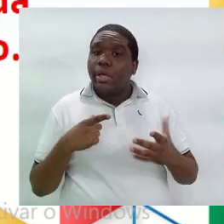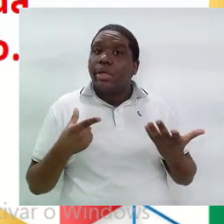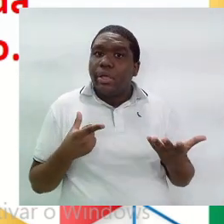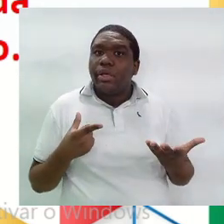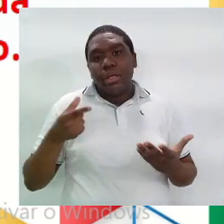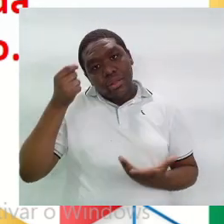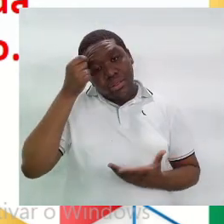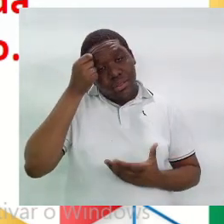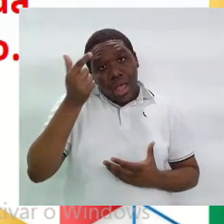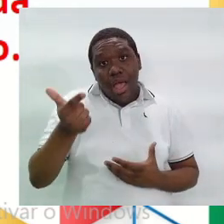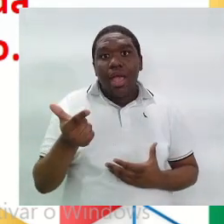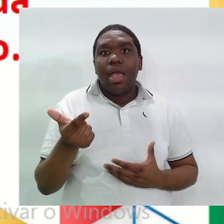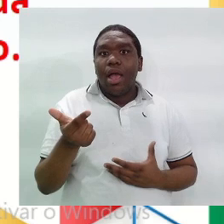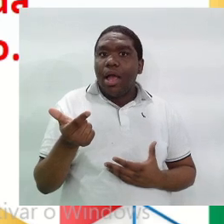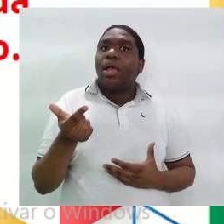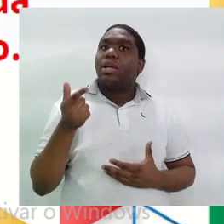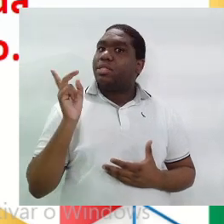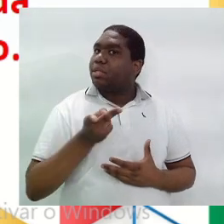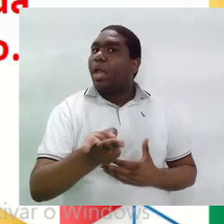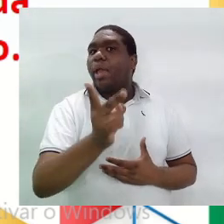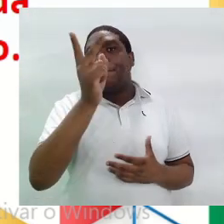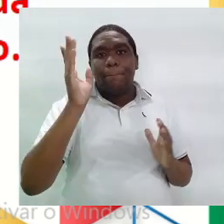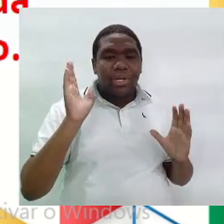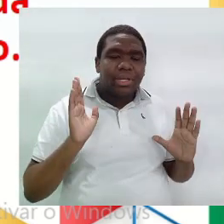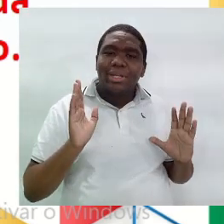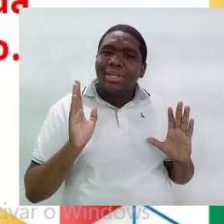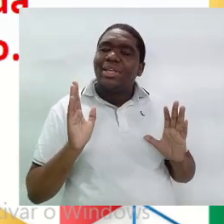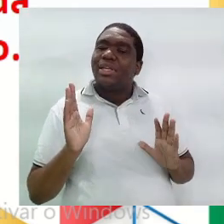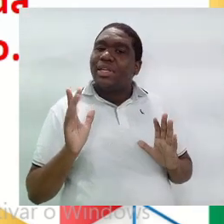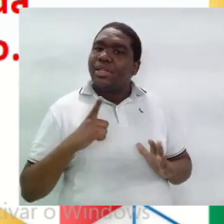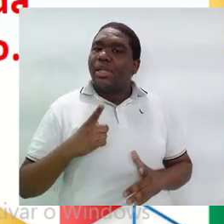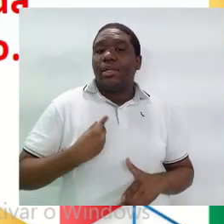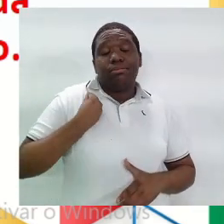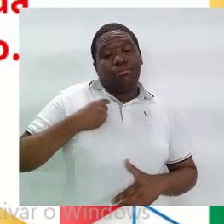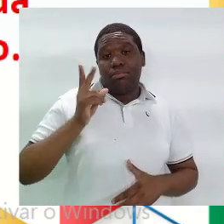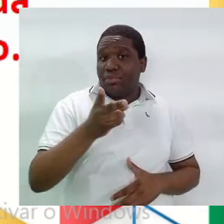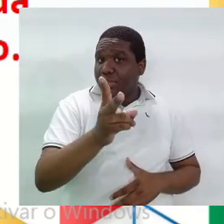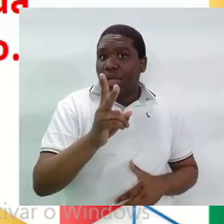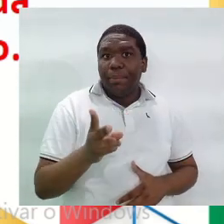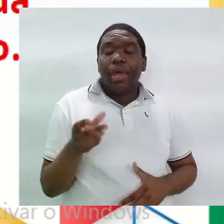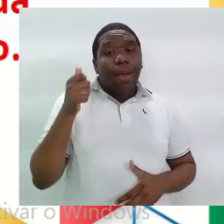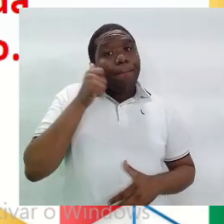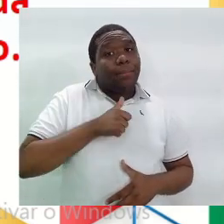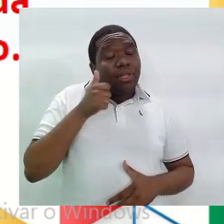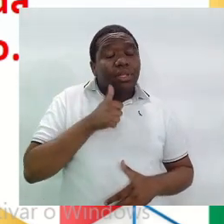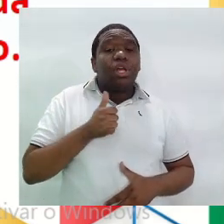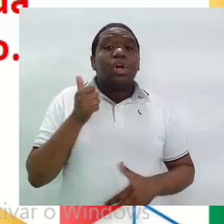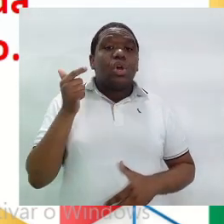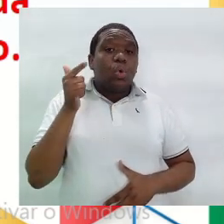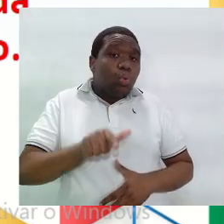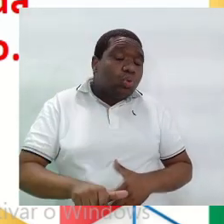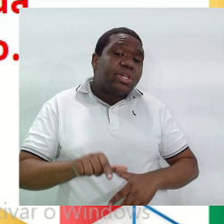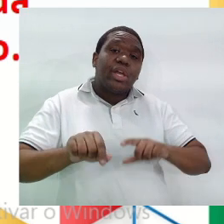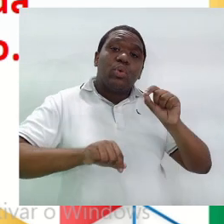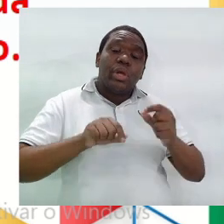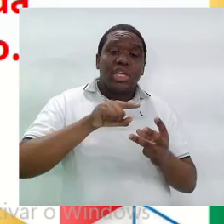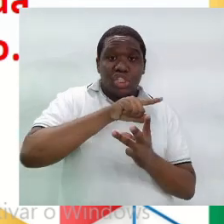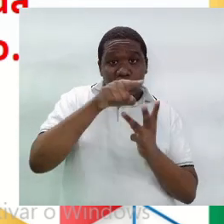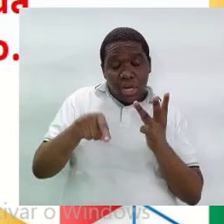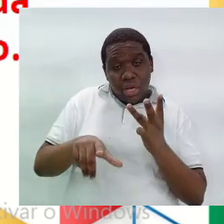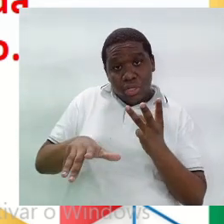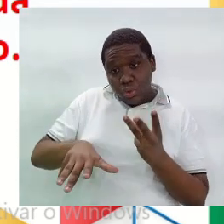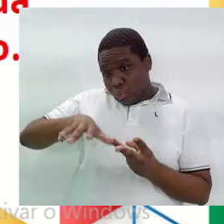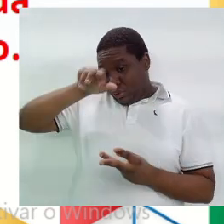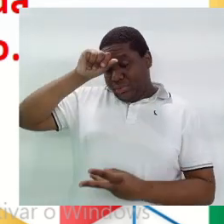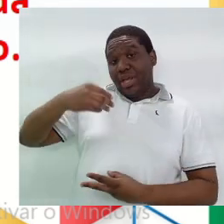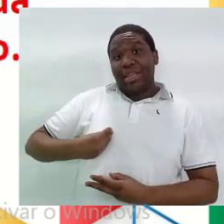seja, incriada, sempre existiu. Seu estado feminino permite encarnar as três condições